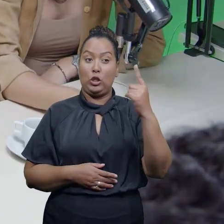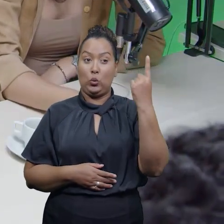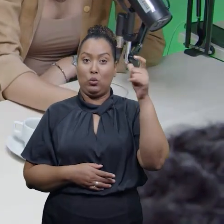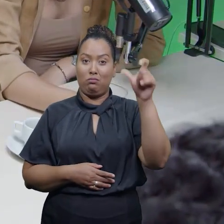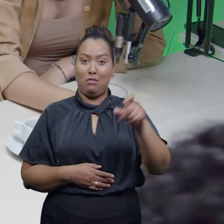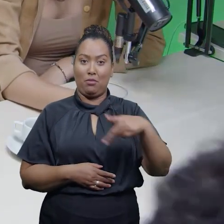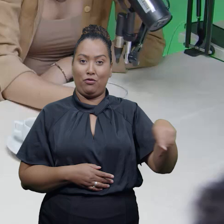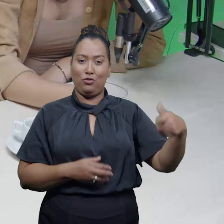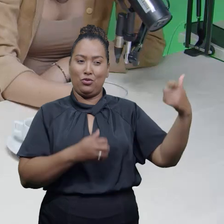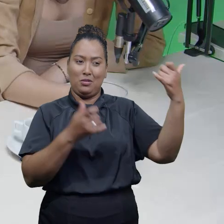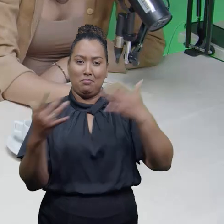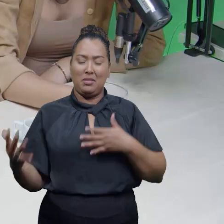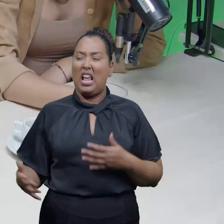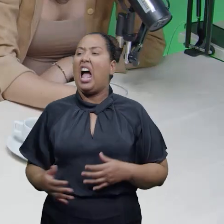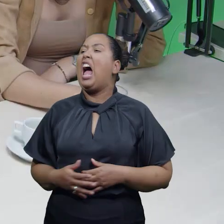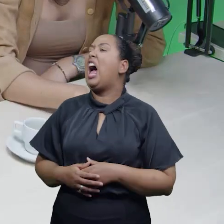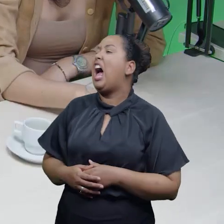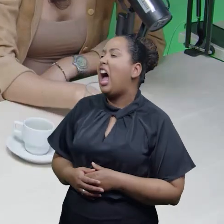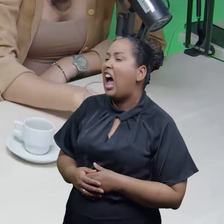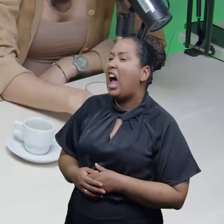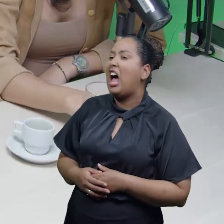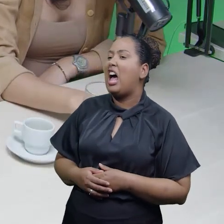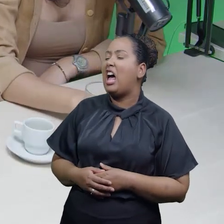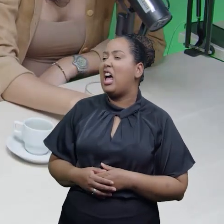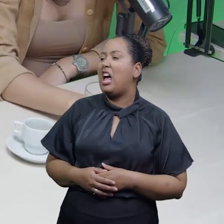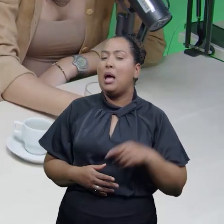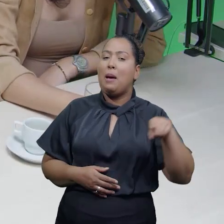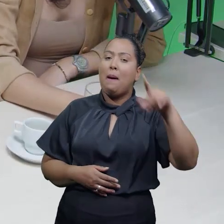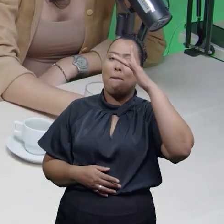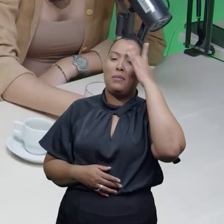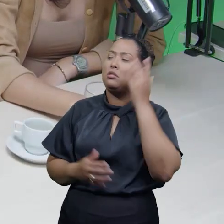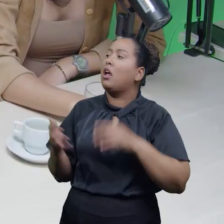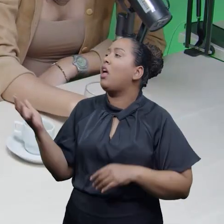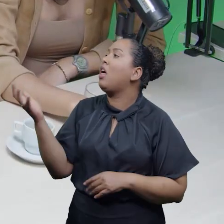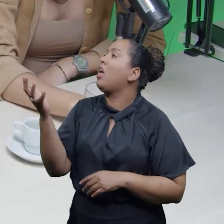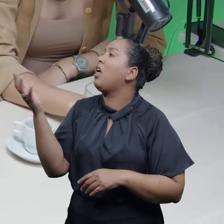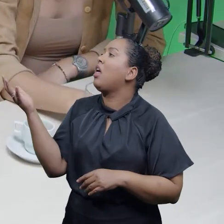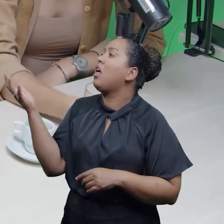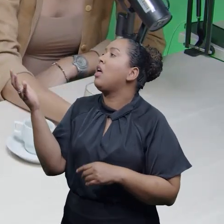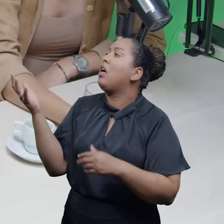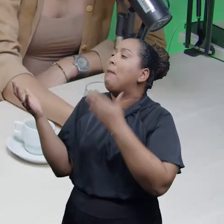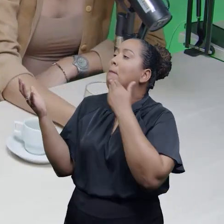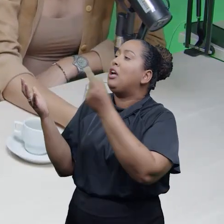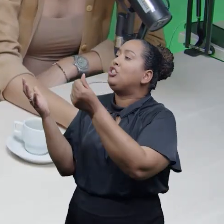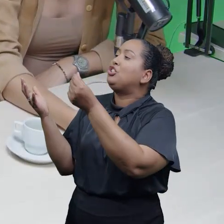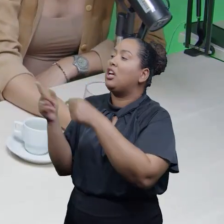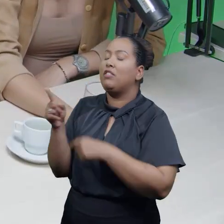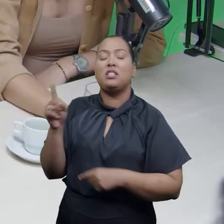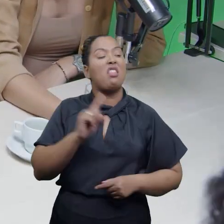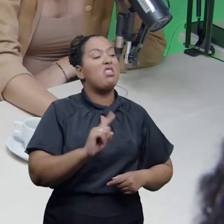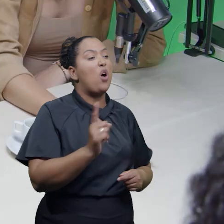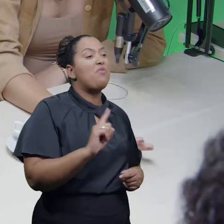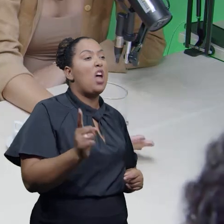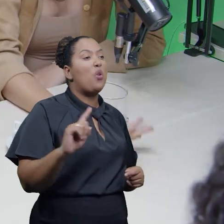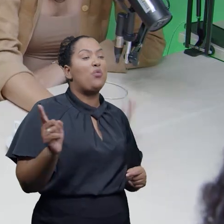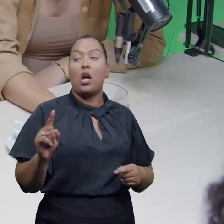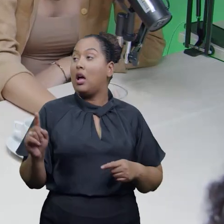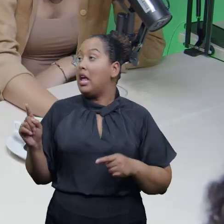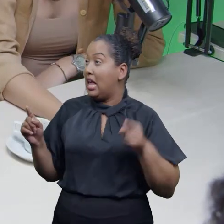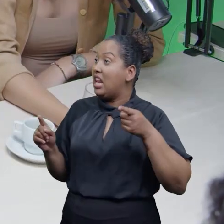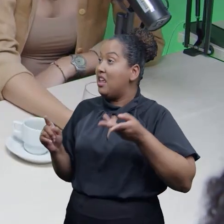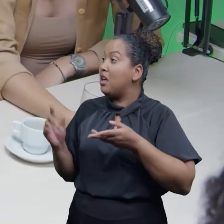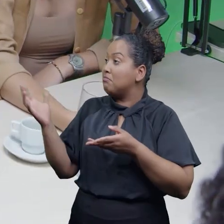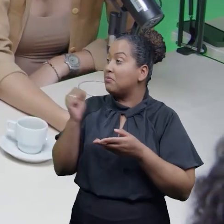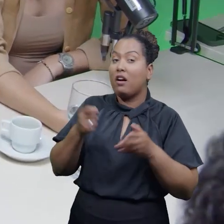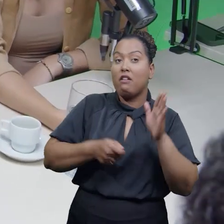uma vez que falava assim: ah, porque vocês ficam negando dinheiro quando alguém pede na rua, porque fala, vai beber, vai usar droga. Ele falava,